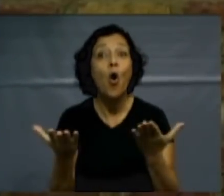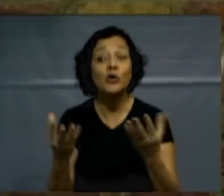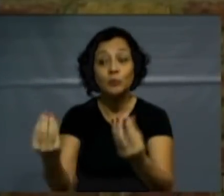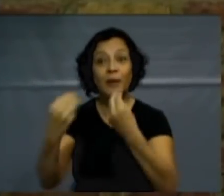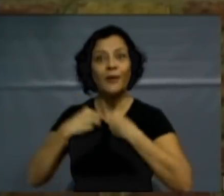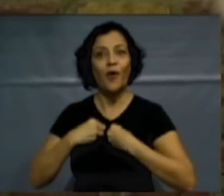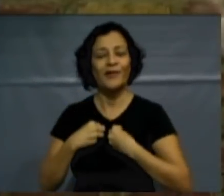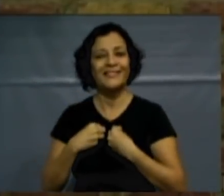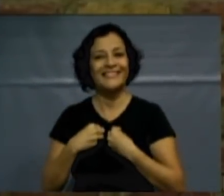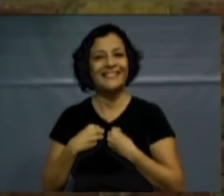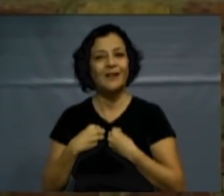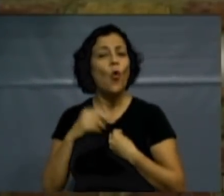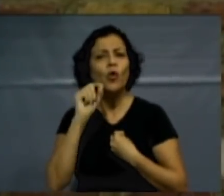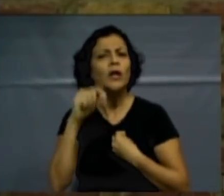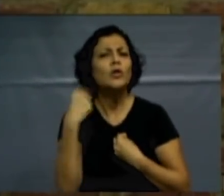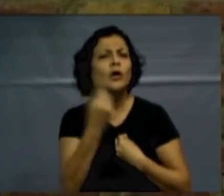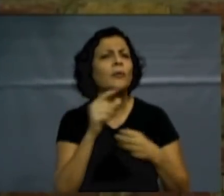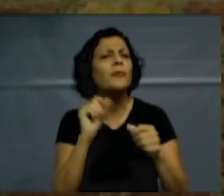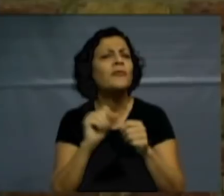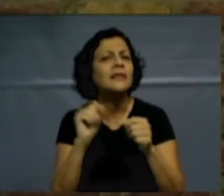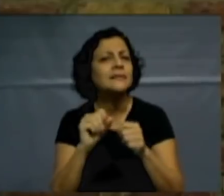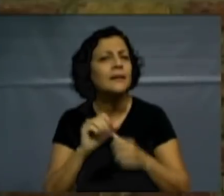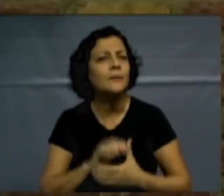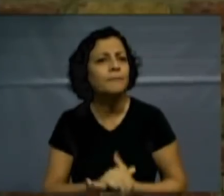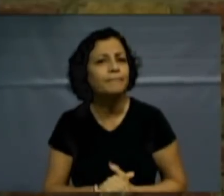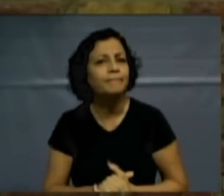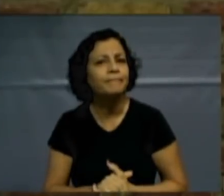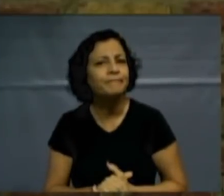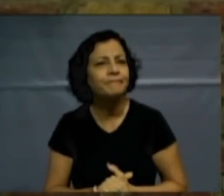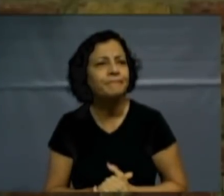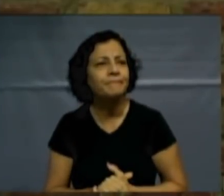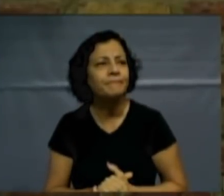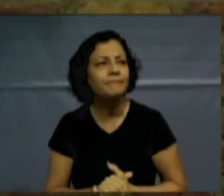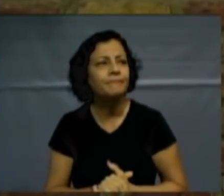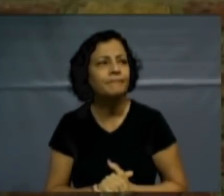De veículos, de transporte.